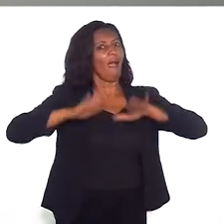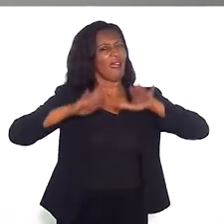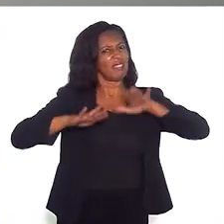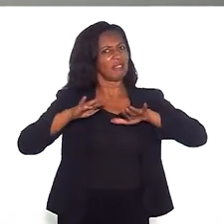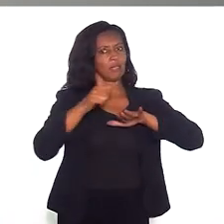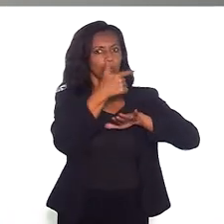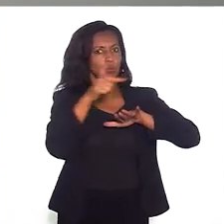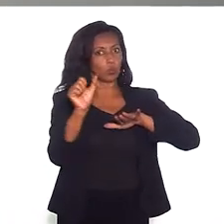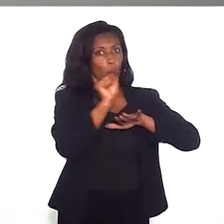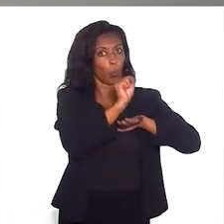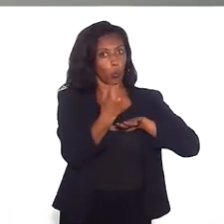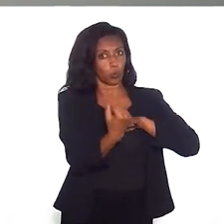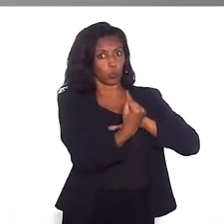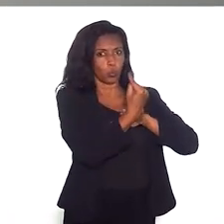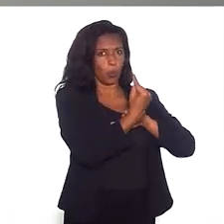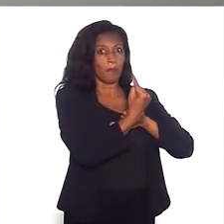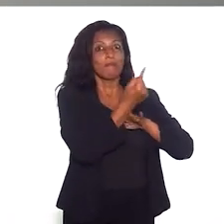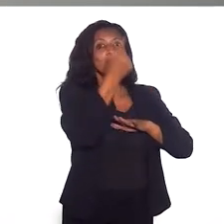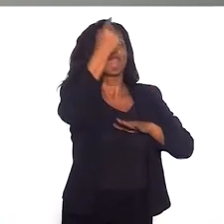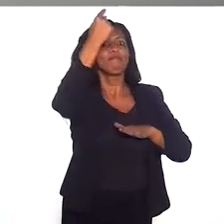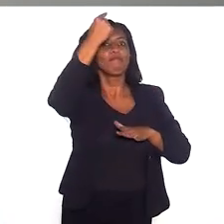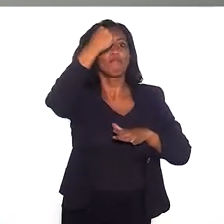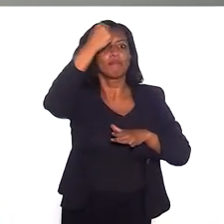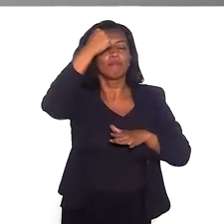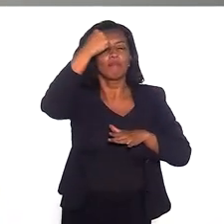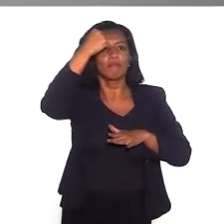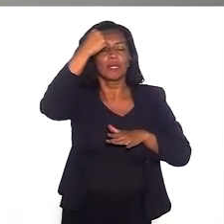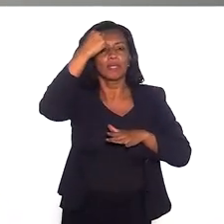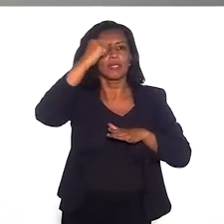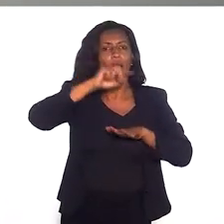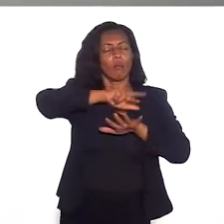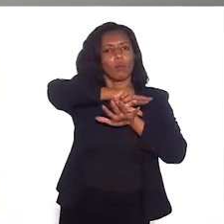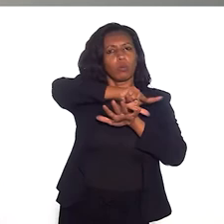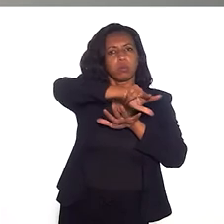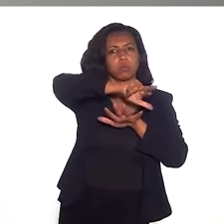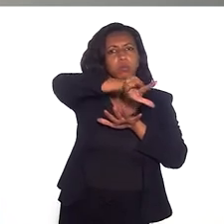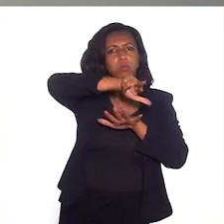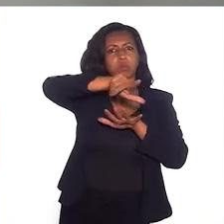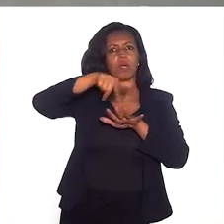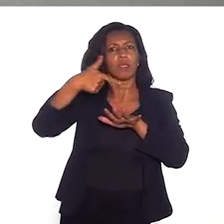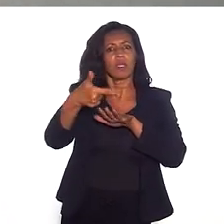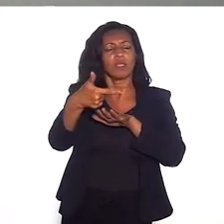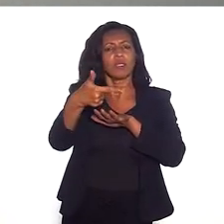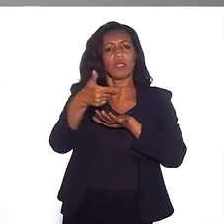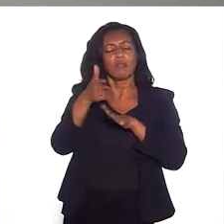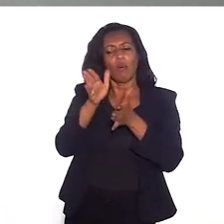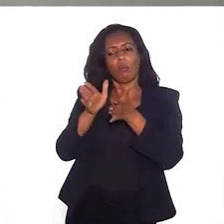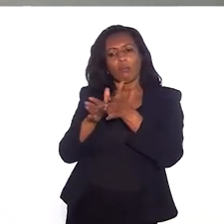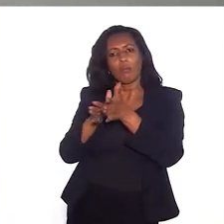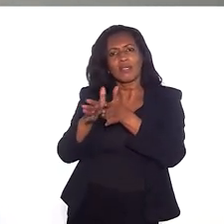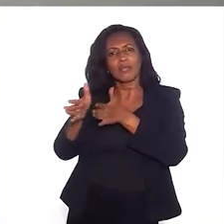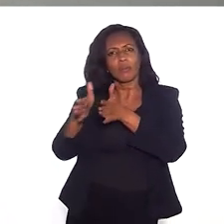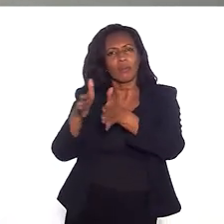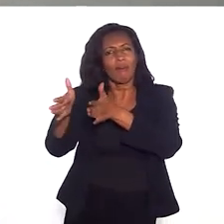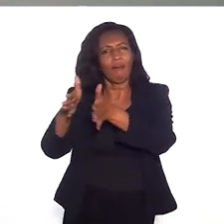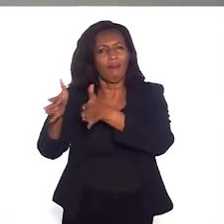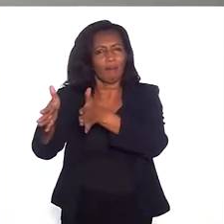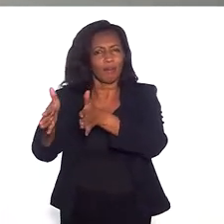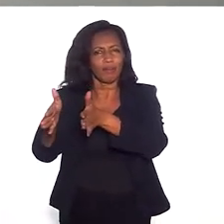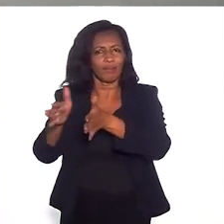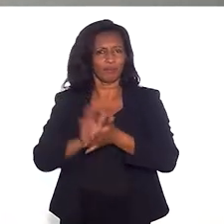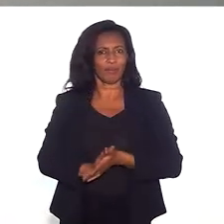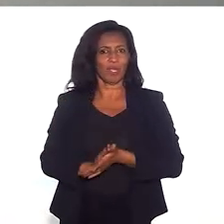feminismo, ainda que venha num singular, precisam pensar as várias interseccionalidades que vão passar por esse